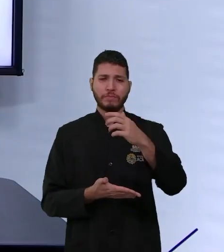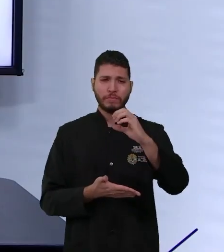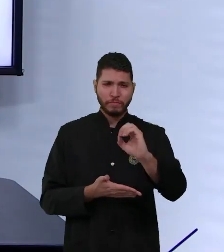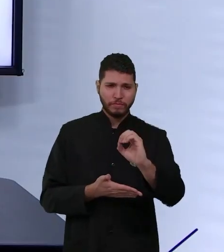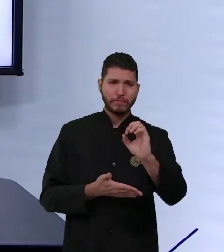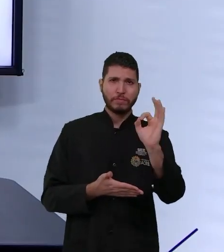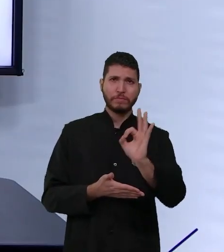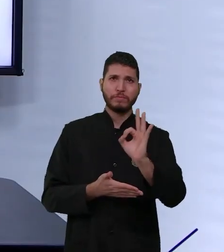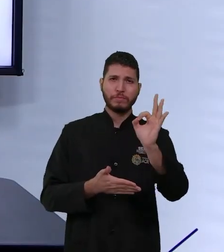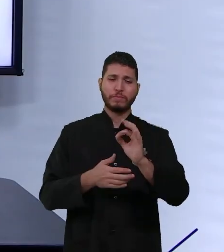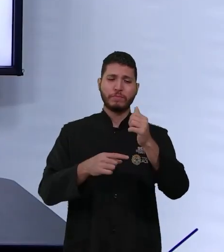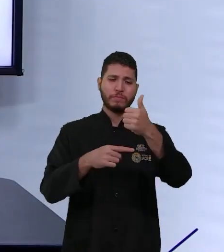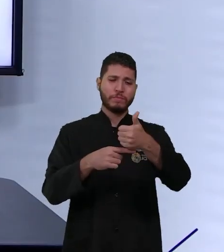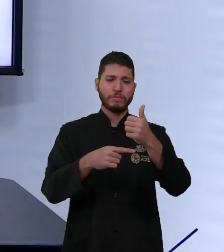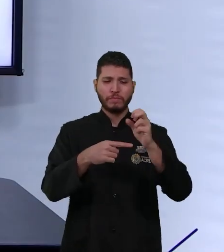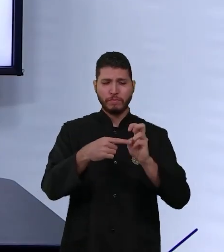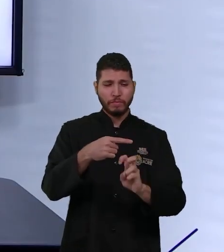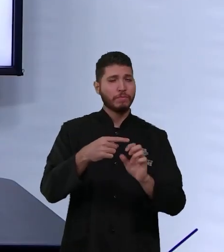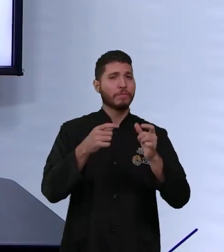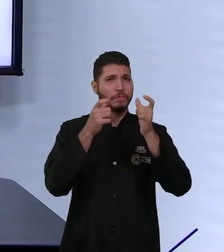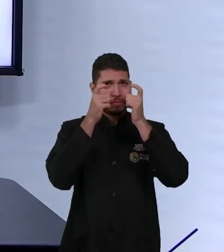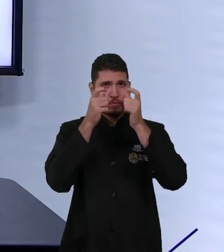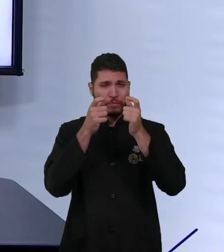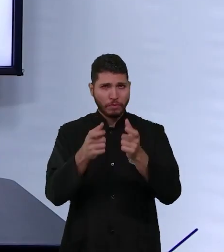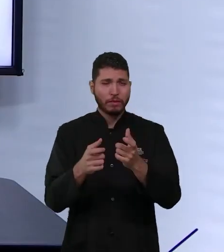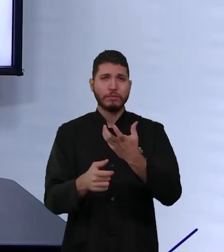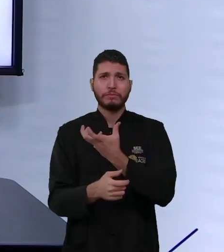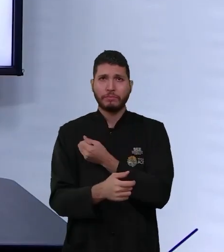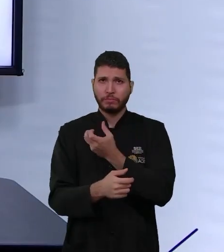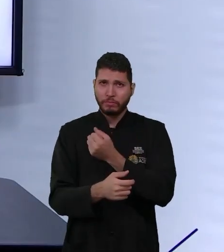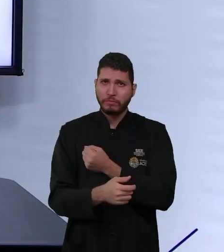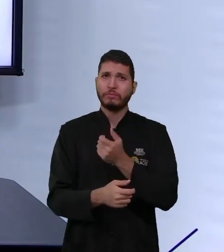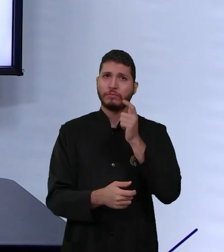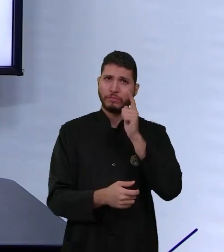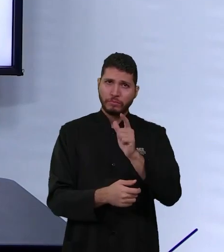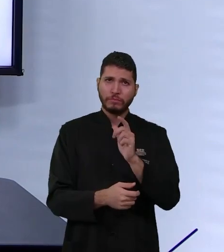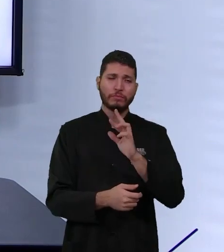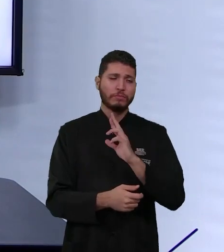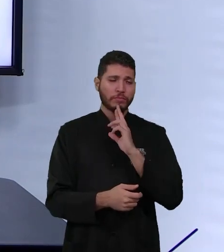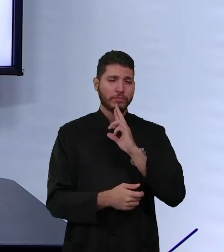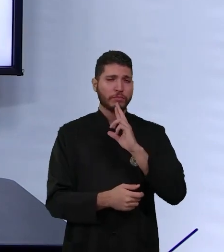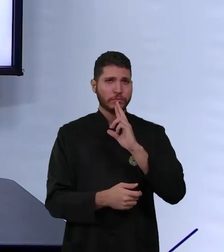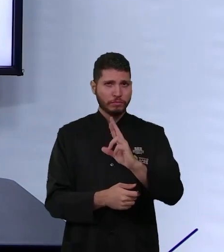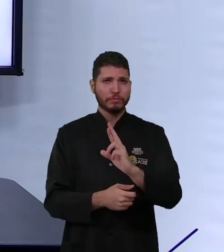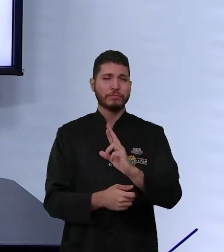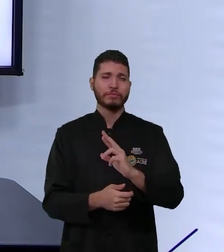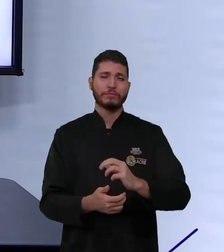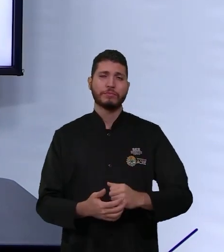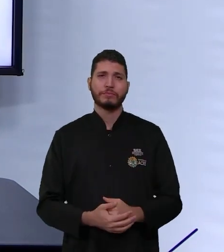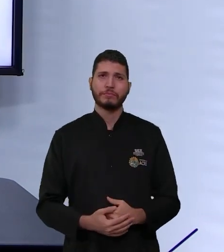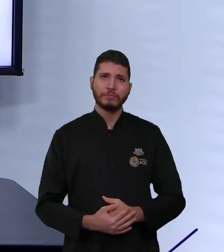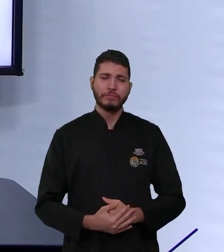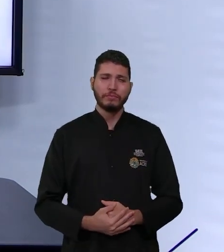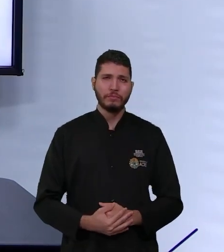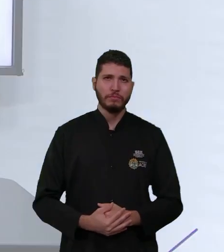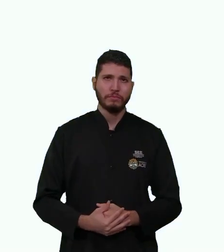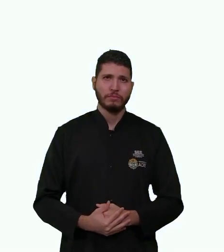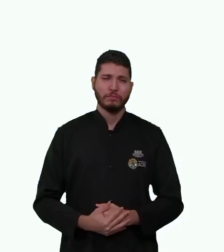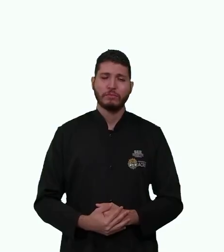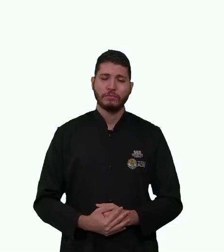valor. Então, se atenha a esses valores, que aí você consegue resolver alguns problemas de forma mais direta, tá bom? Vamos continuando